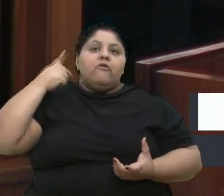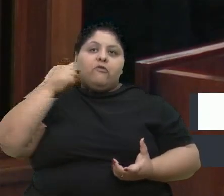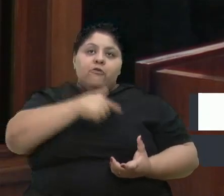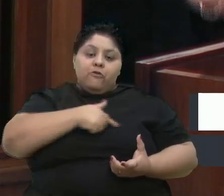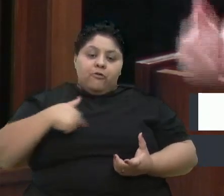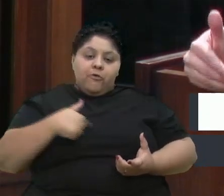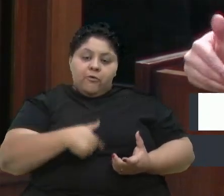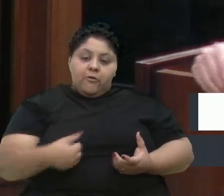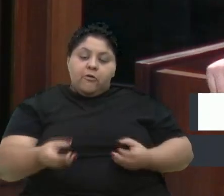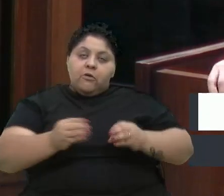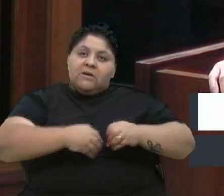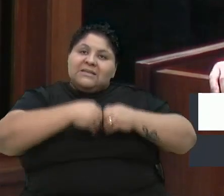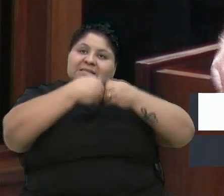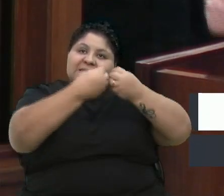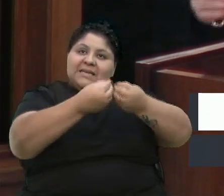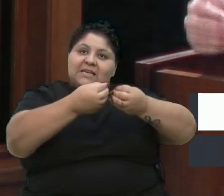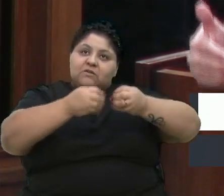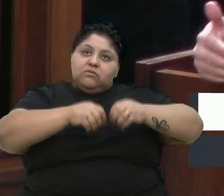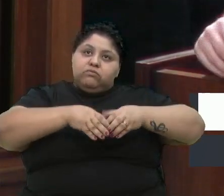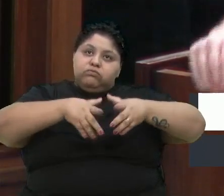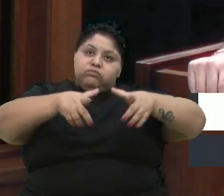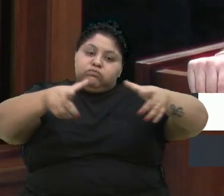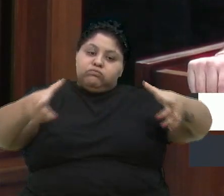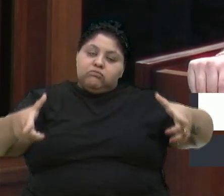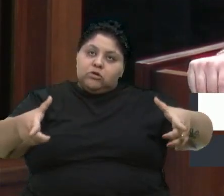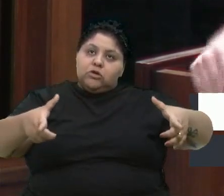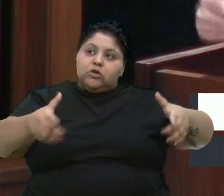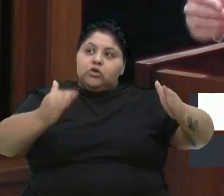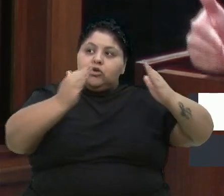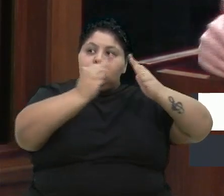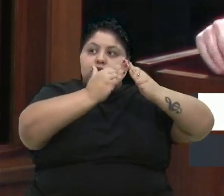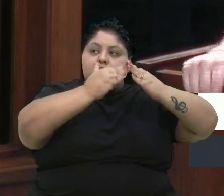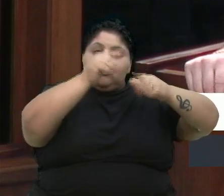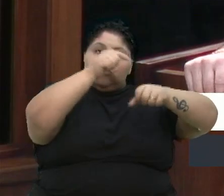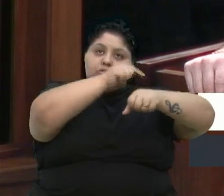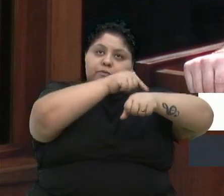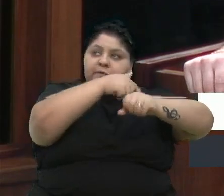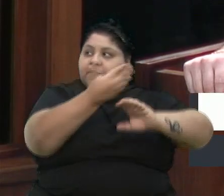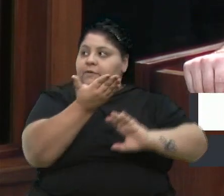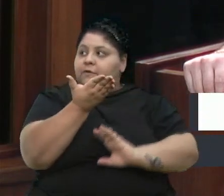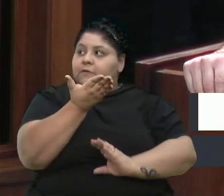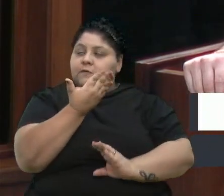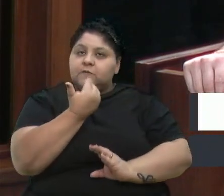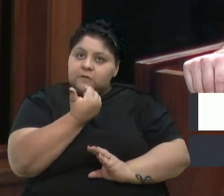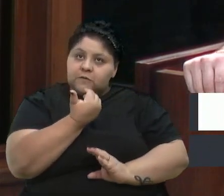Dando espaço de um lar temporário, alimentação,